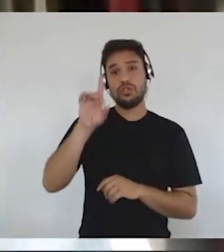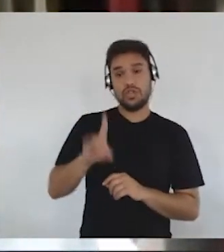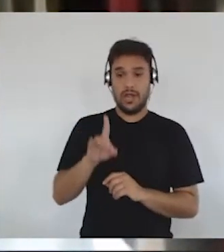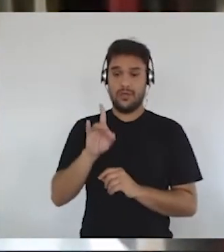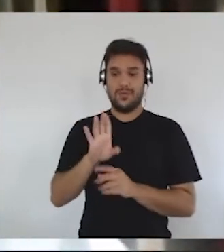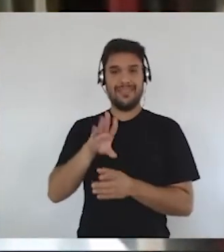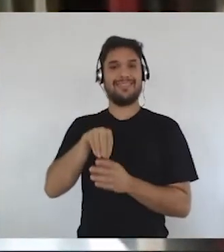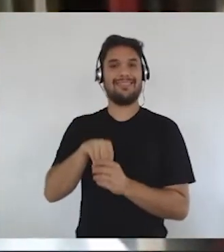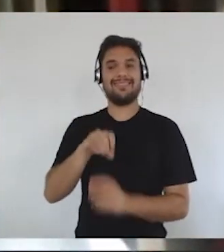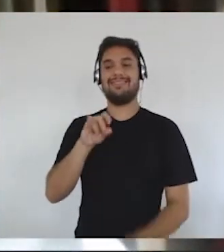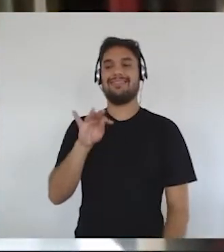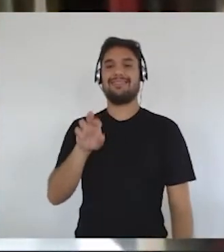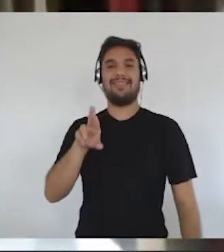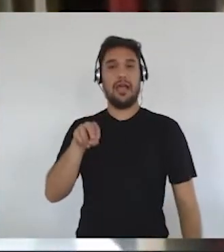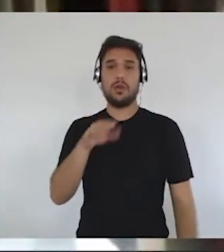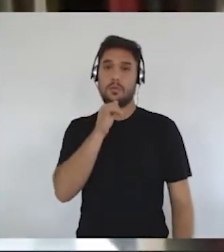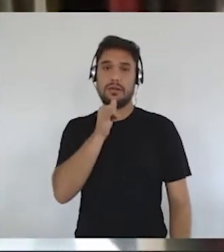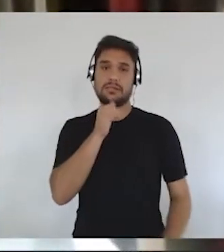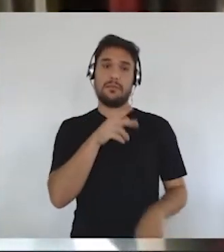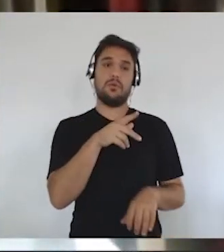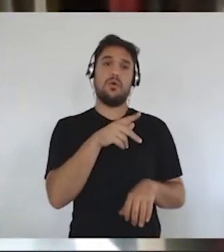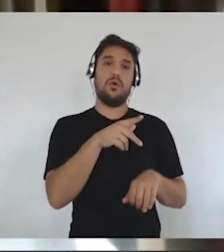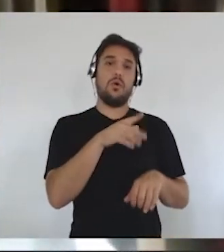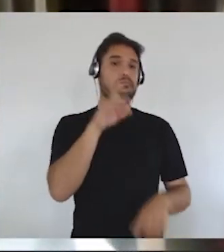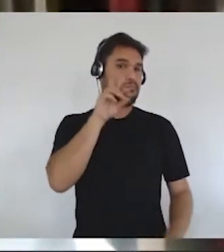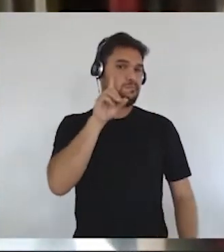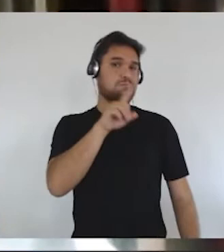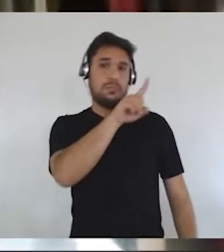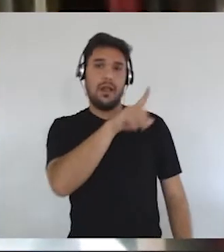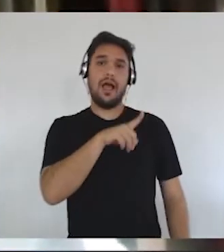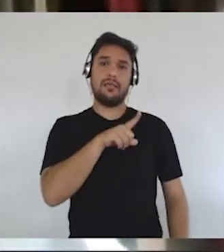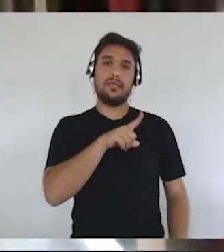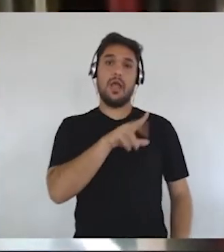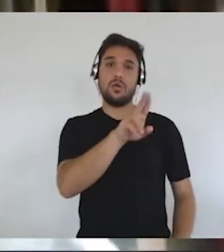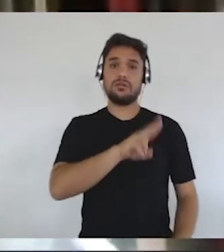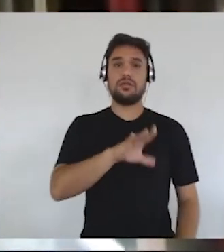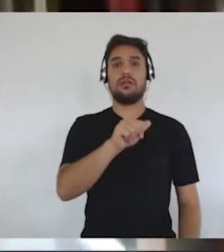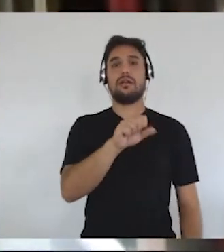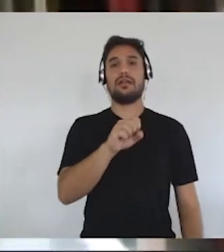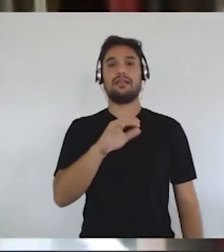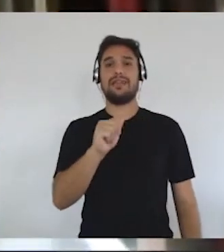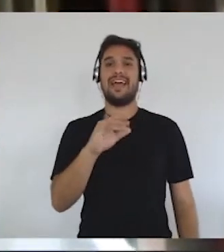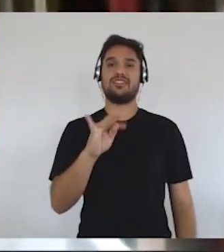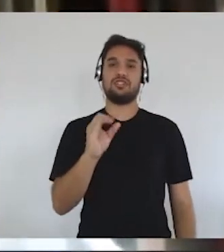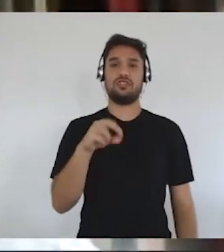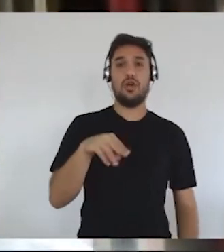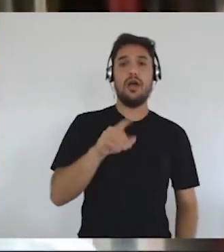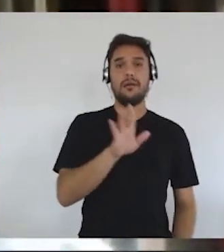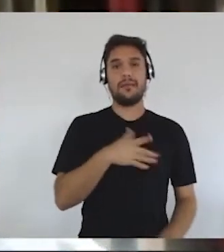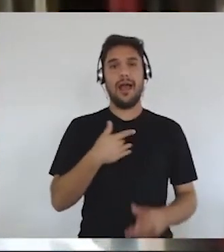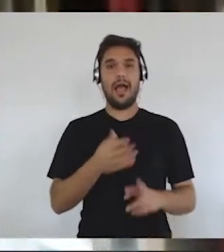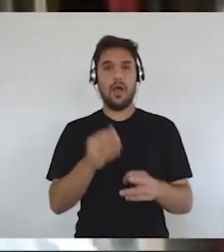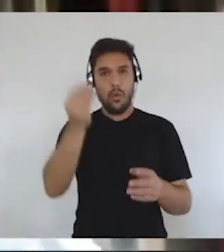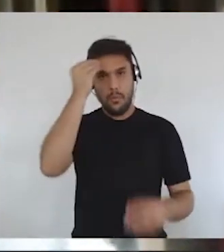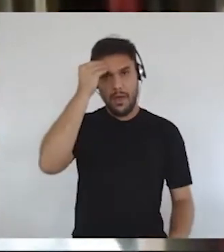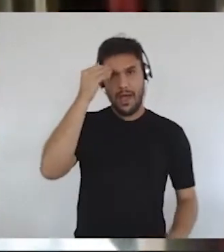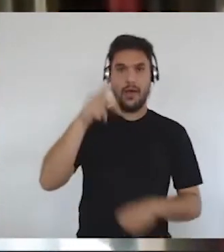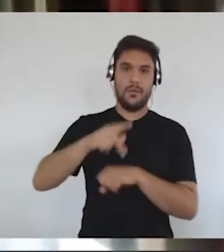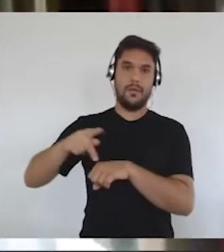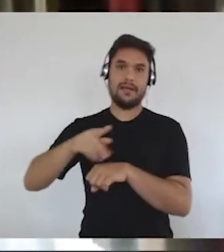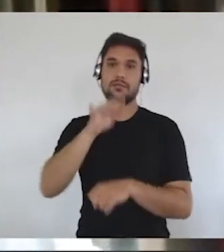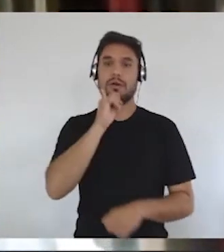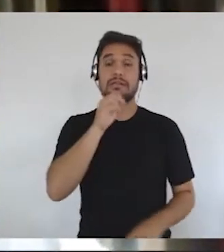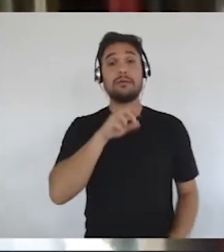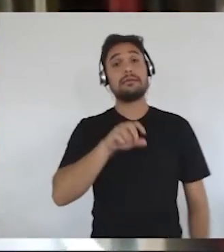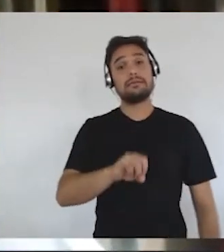interno. Então, alguns países do mundo, como os Estados Unidos, têm utilizado o meio das class actions para responsabilizar os estados. O que é isso? Se entra